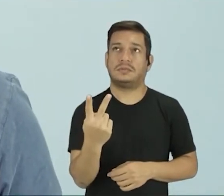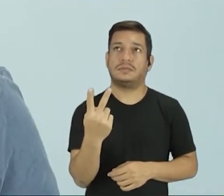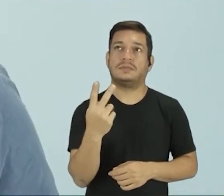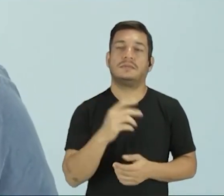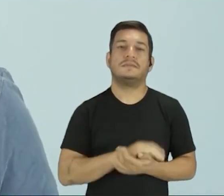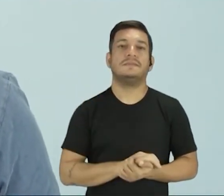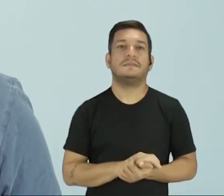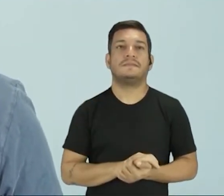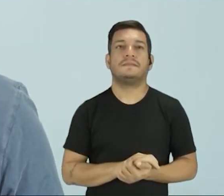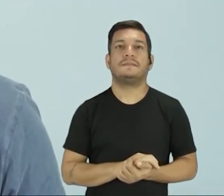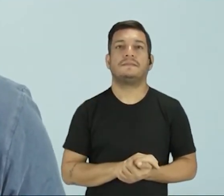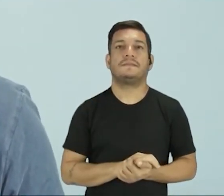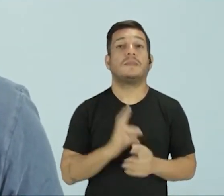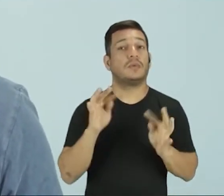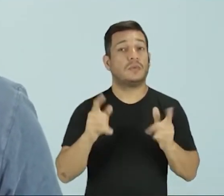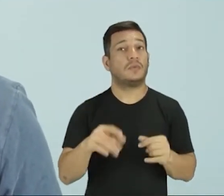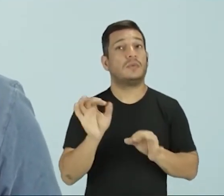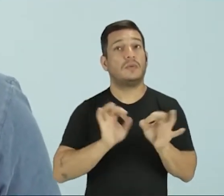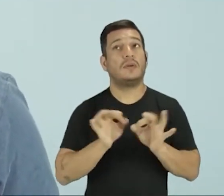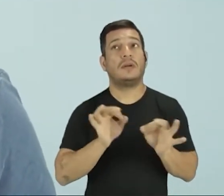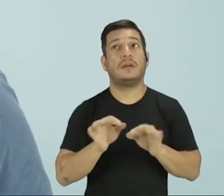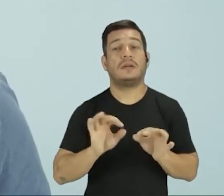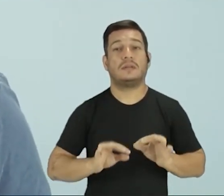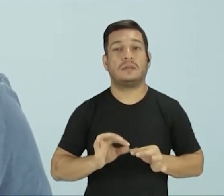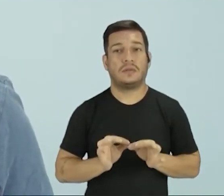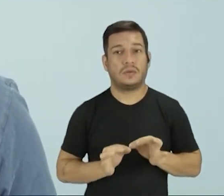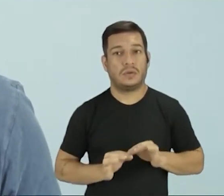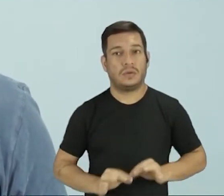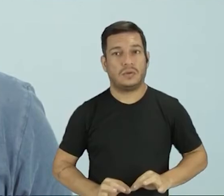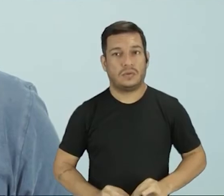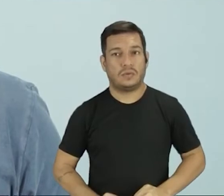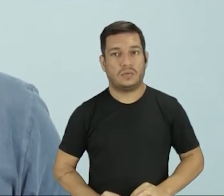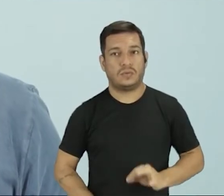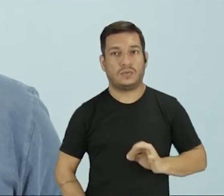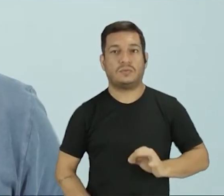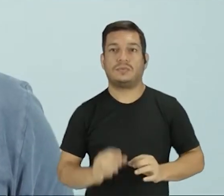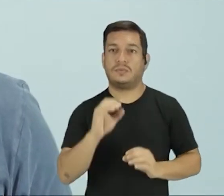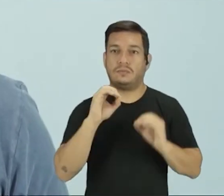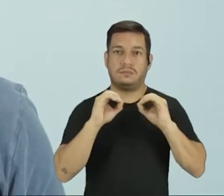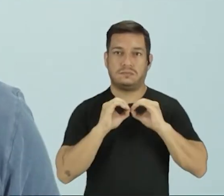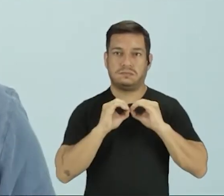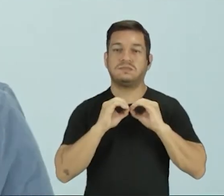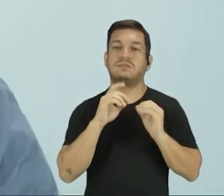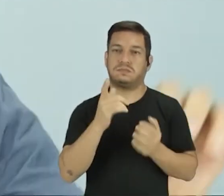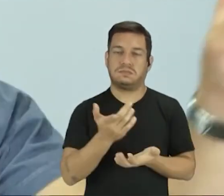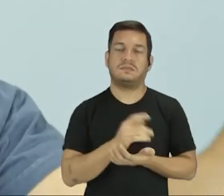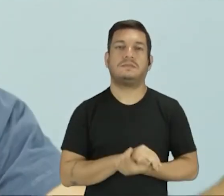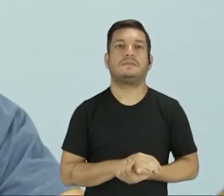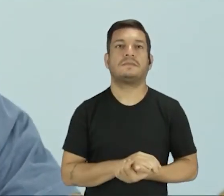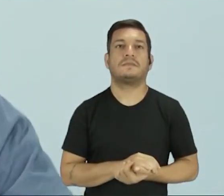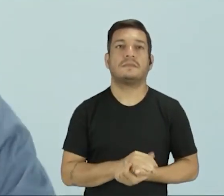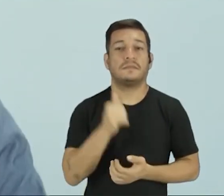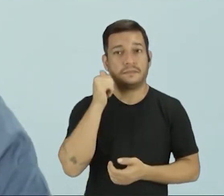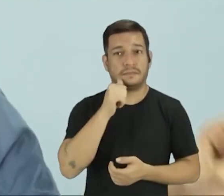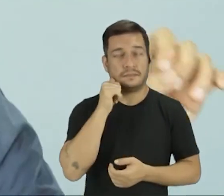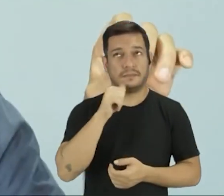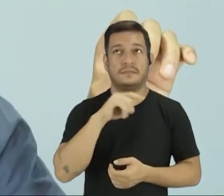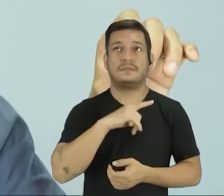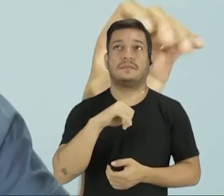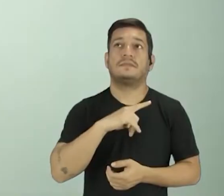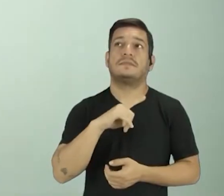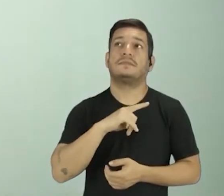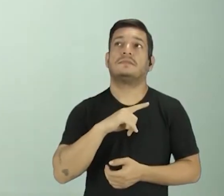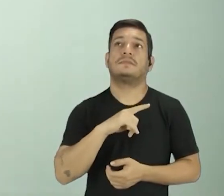e espermatozoide. Tudo isso formado lá no tubo seminífero e armazenado no epidídimo. Na menina, nós